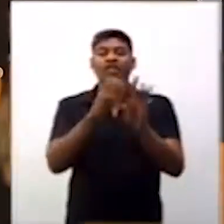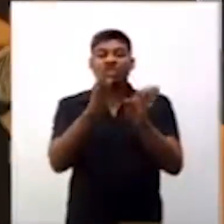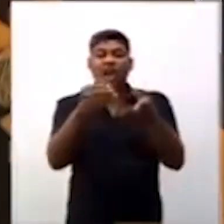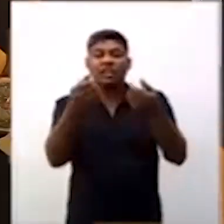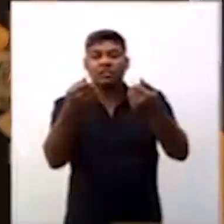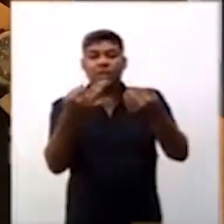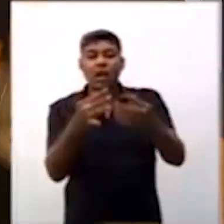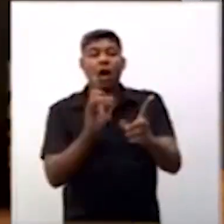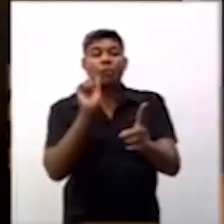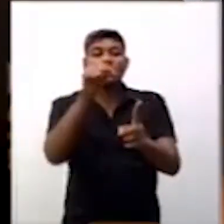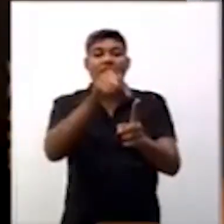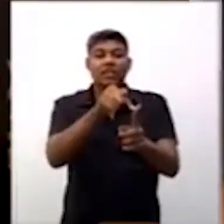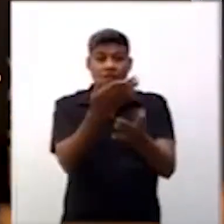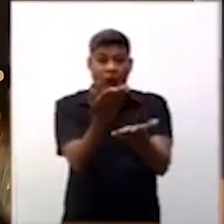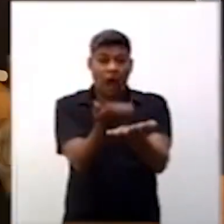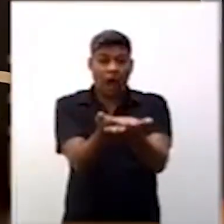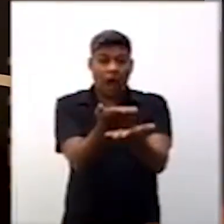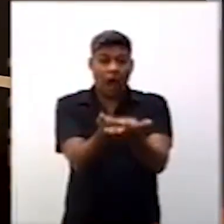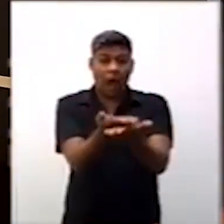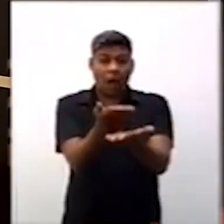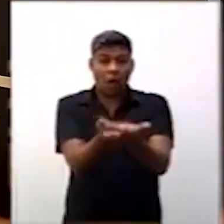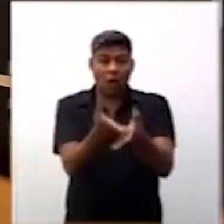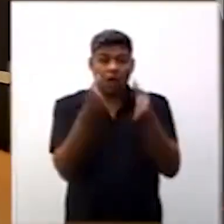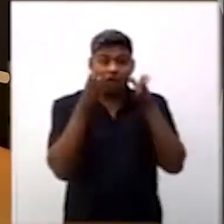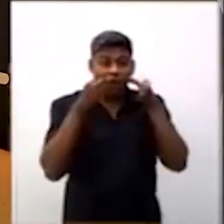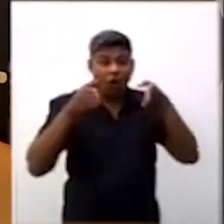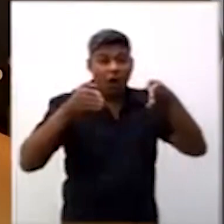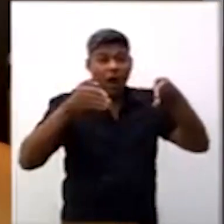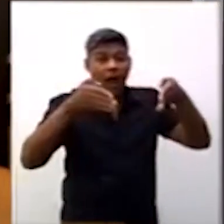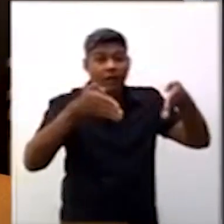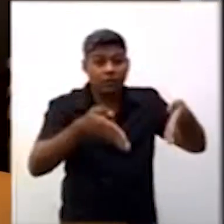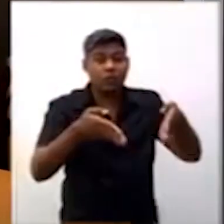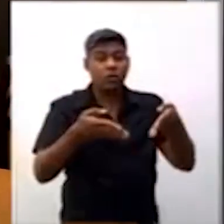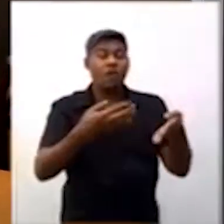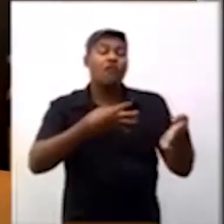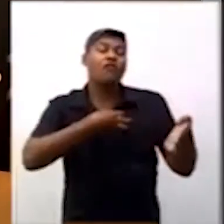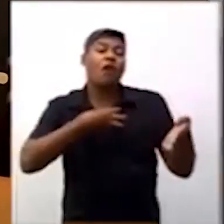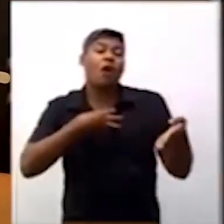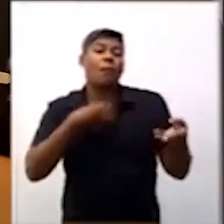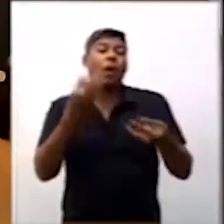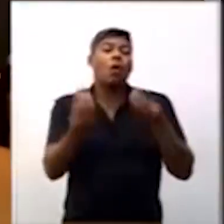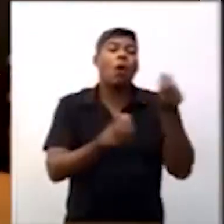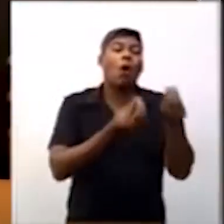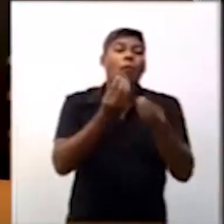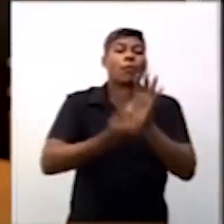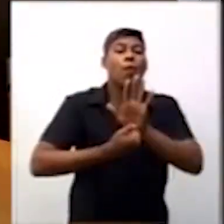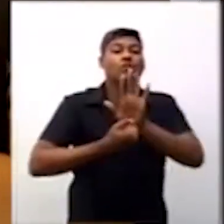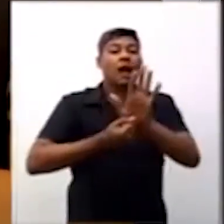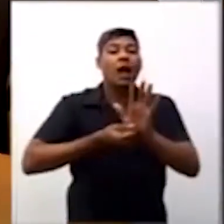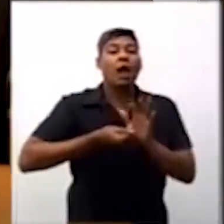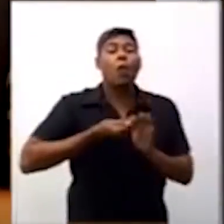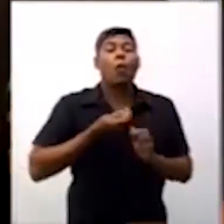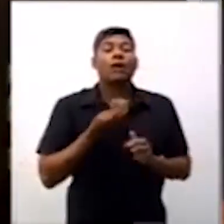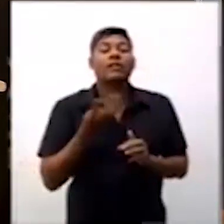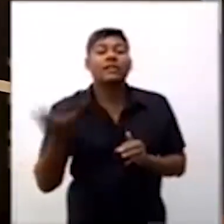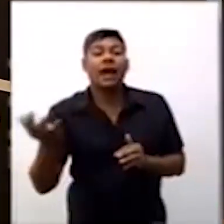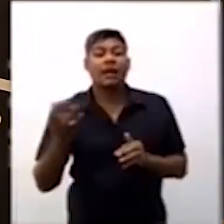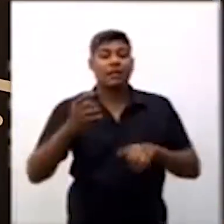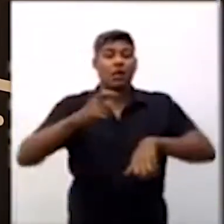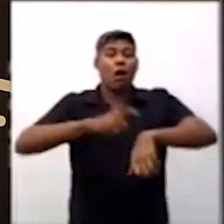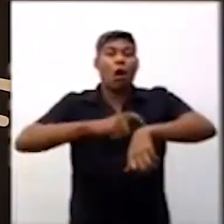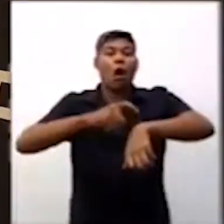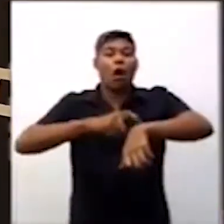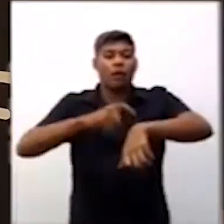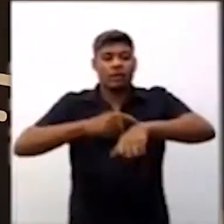disse, o objetivo desta aula é ficar focado na forma como se determina a quantidade de quilowatt-hora que se